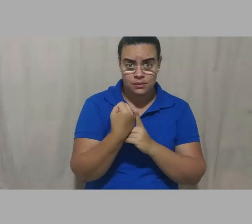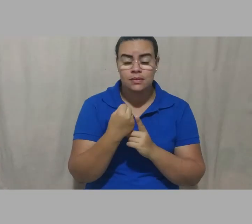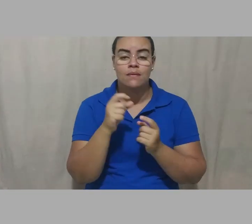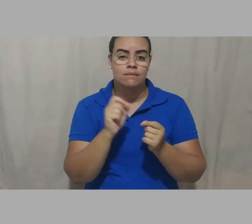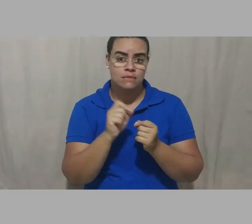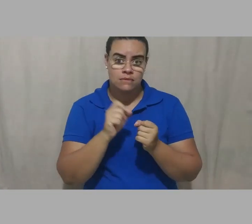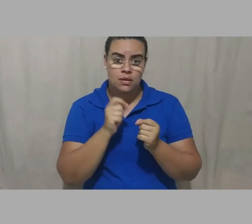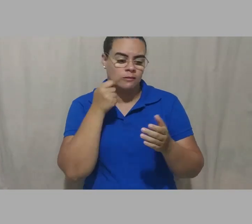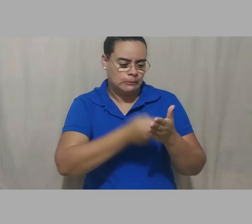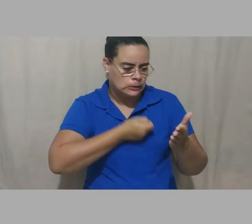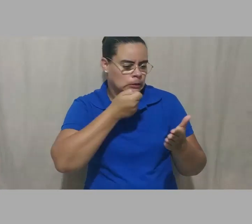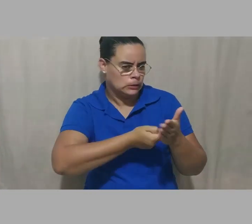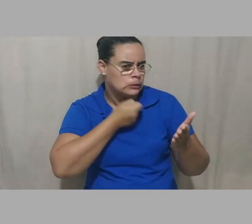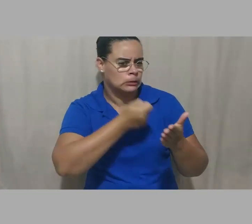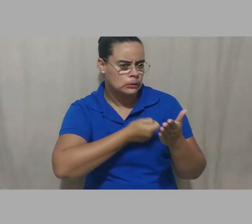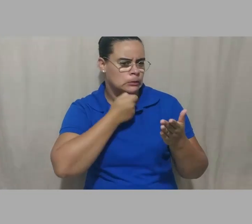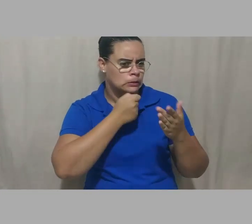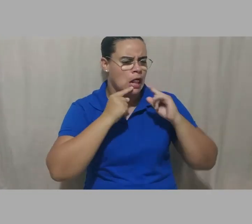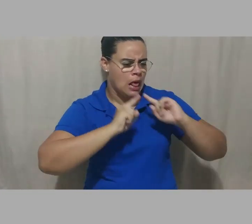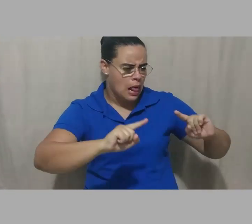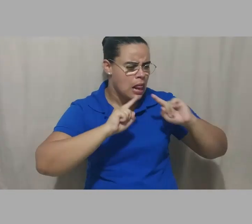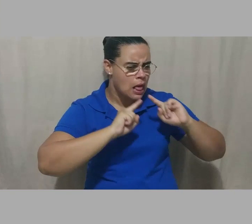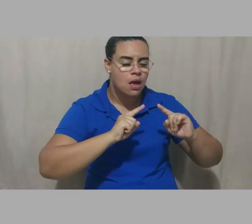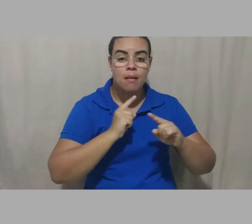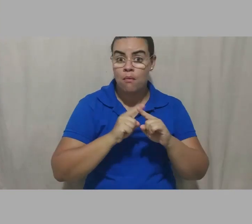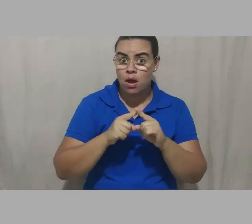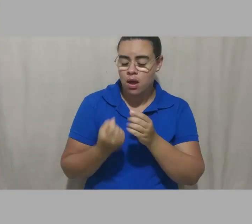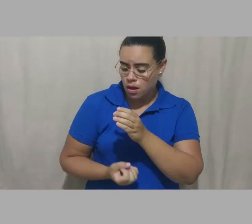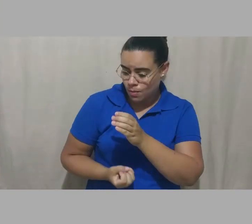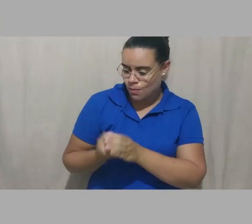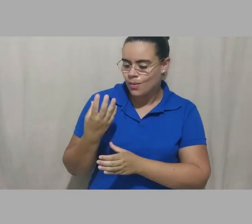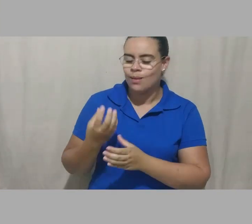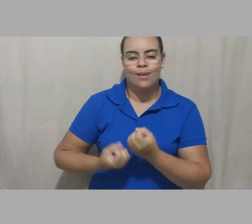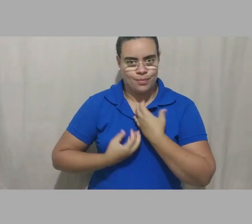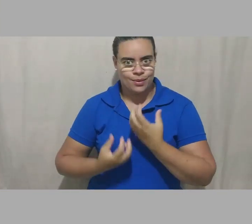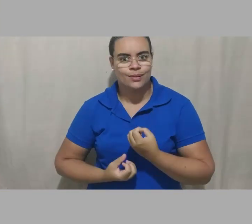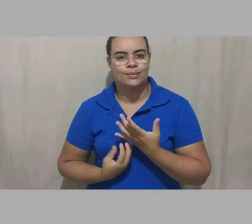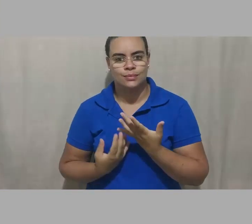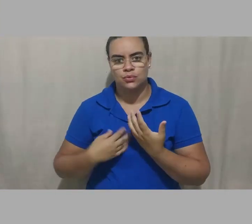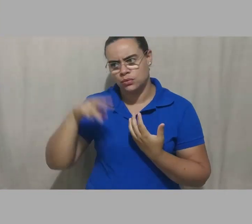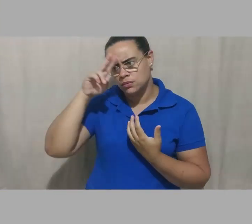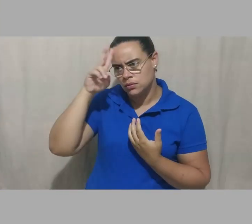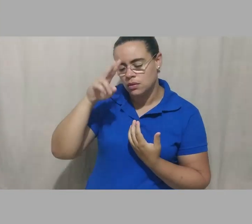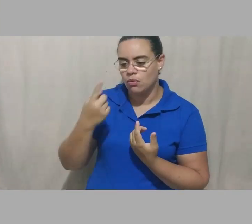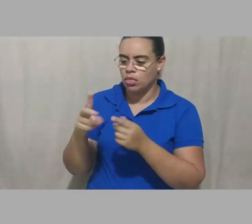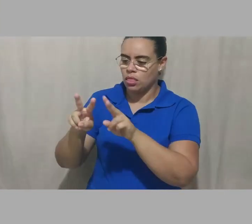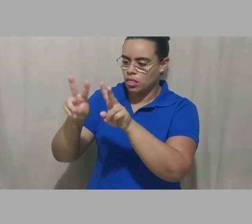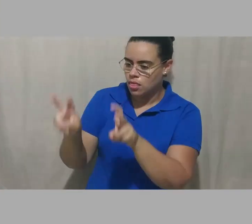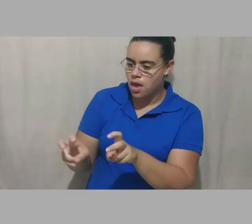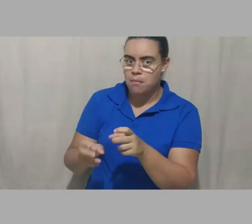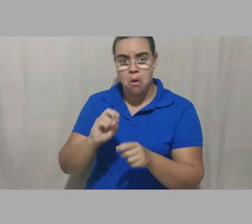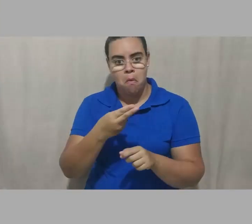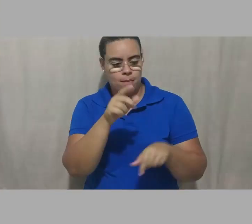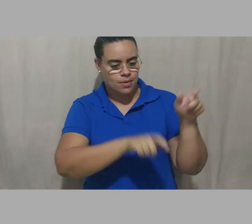movimento social ele faça pressão para que haja uma produção historiográfica sobre determinado tema, sobre